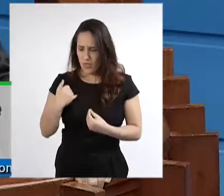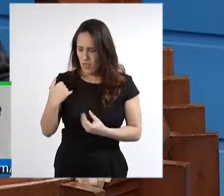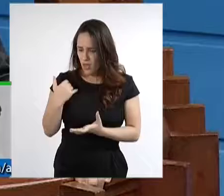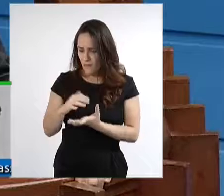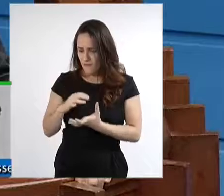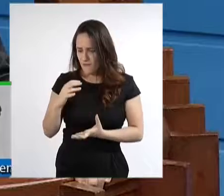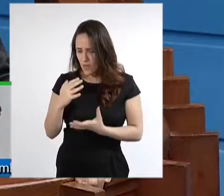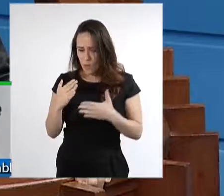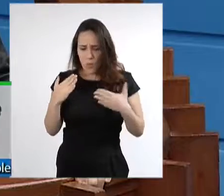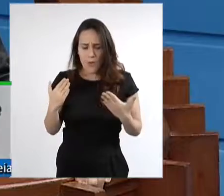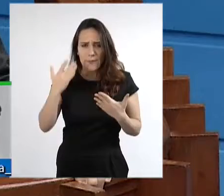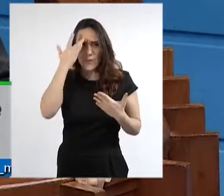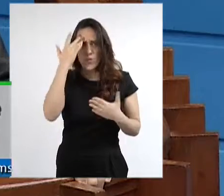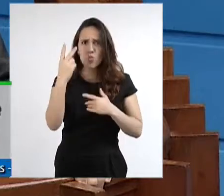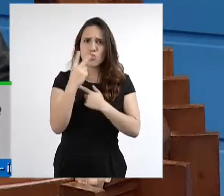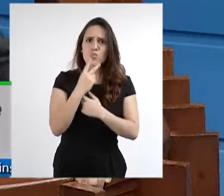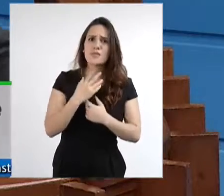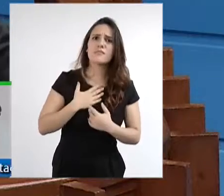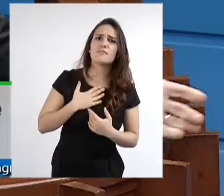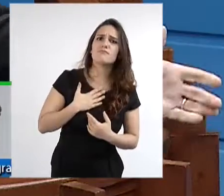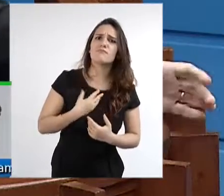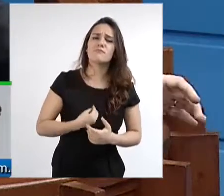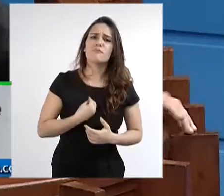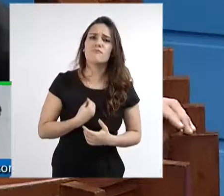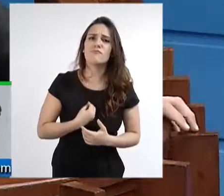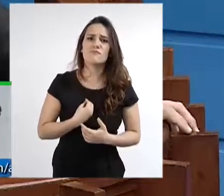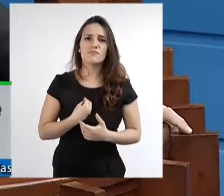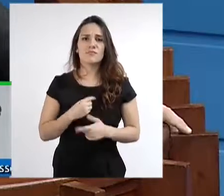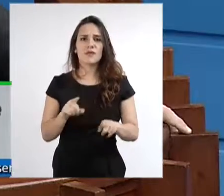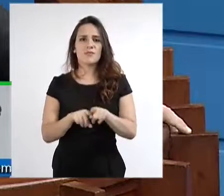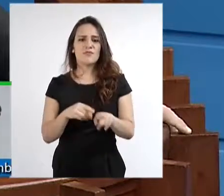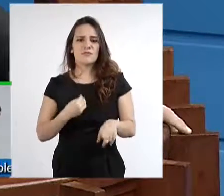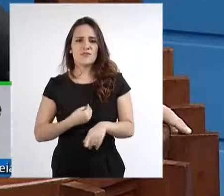cuidar da sua vida civil?